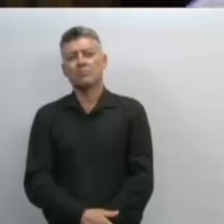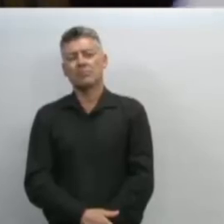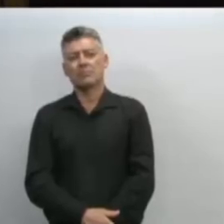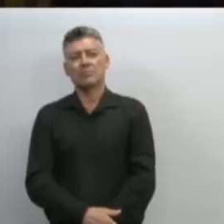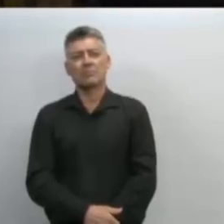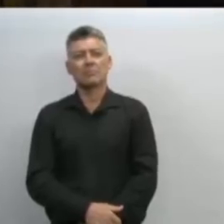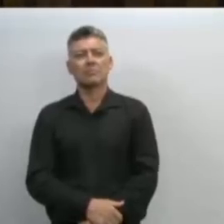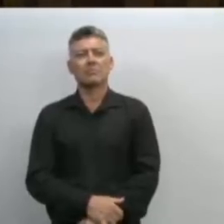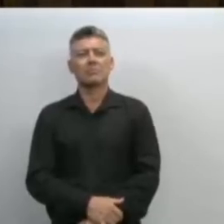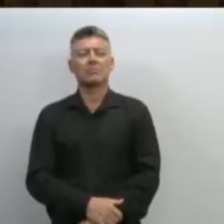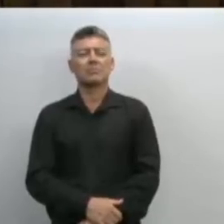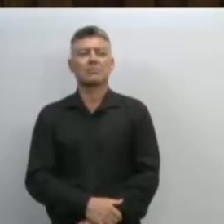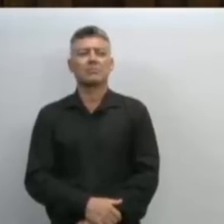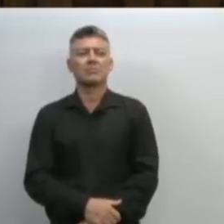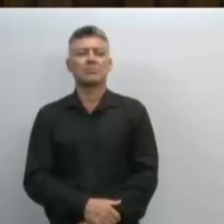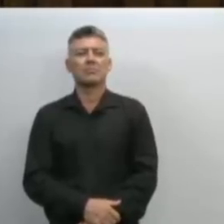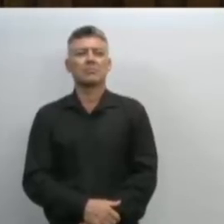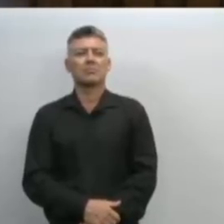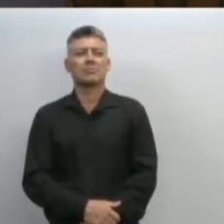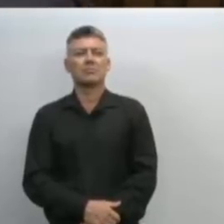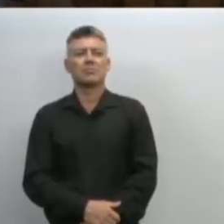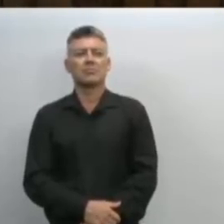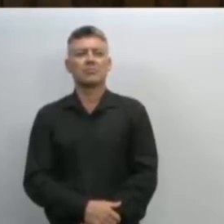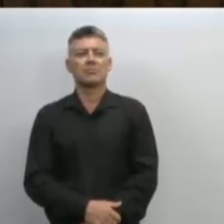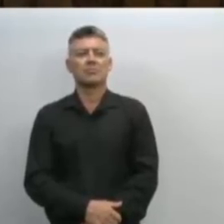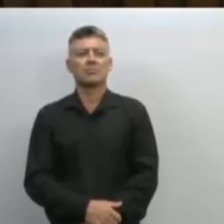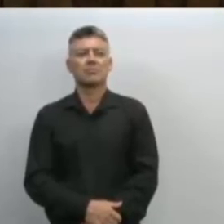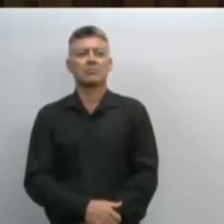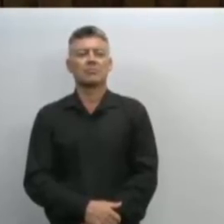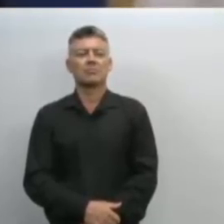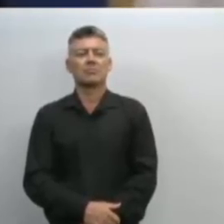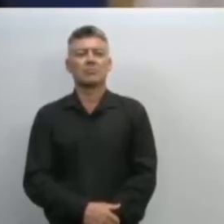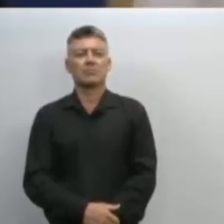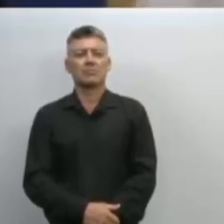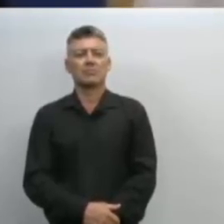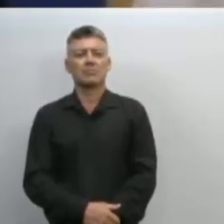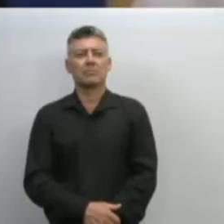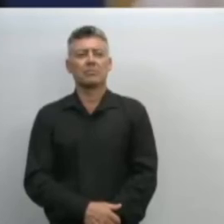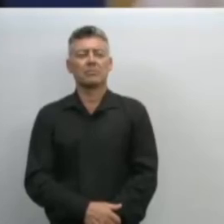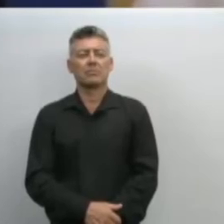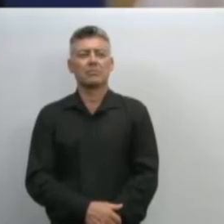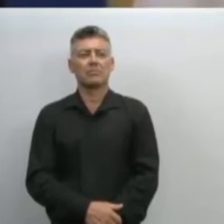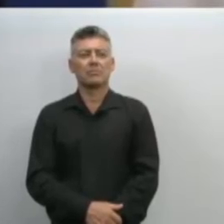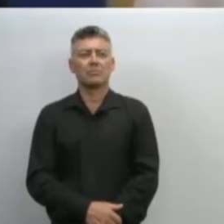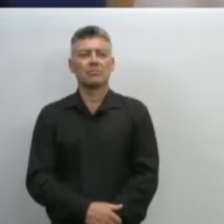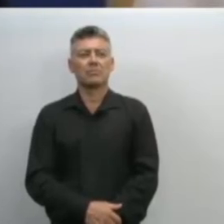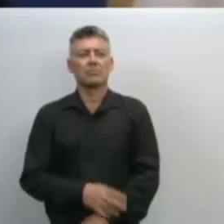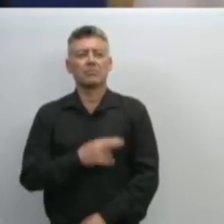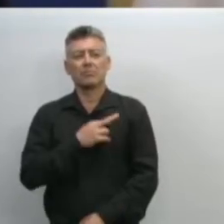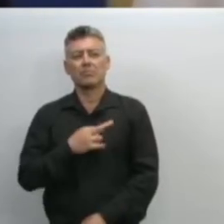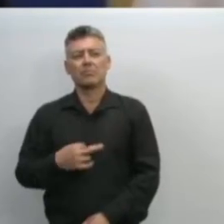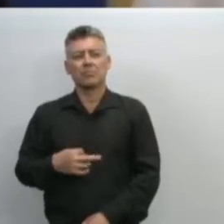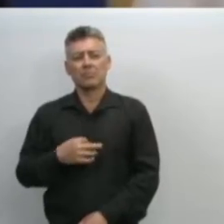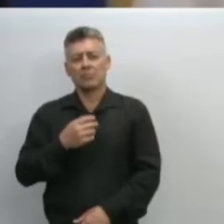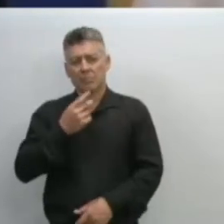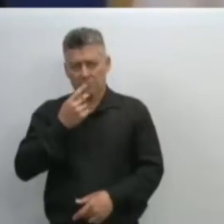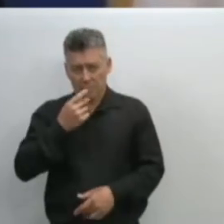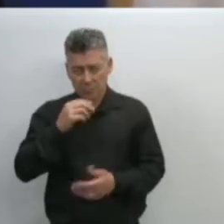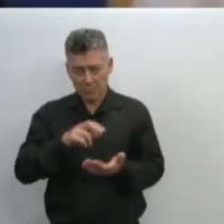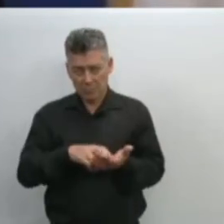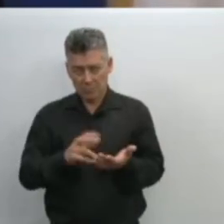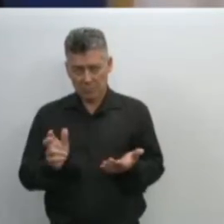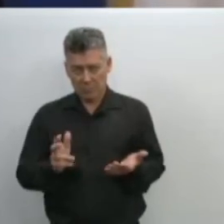Presidente, são duas coisas bem rápidas que eu queria falar e dar informação para a população e aos colegas vereadores. Hoje pela